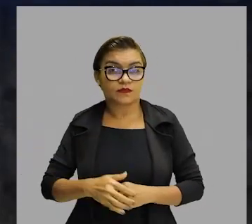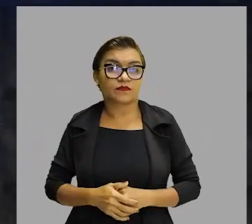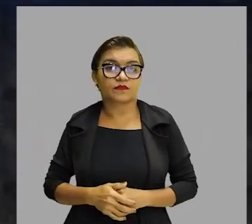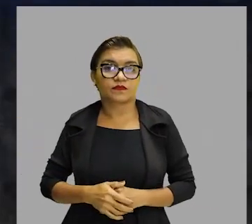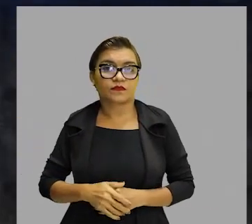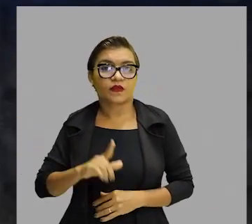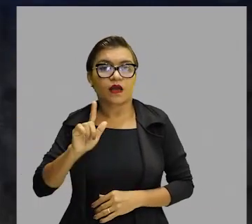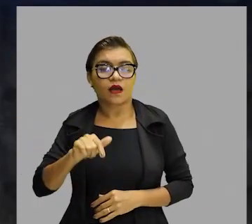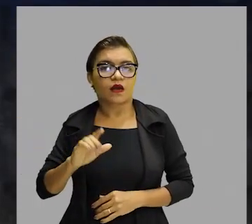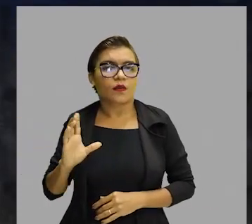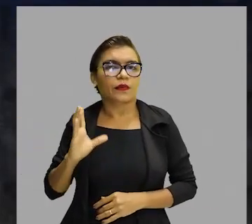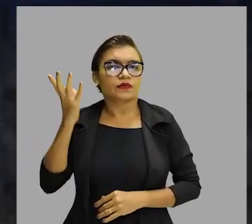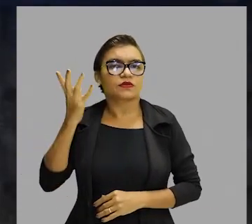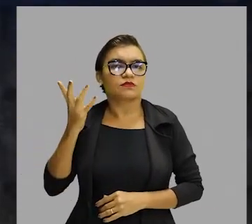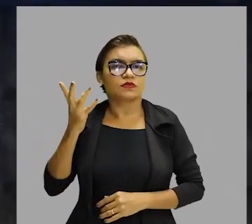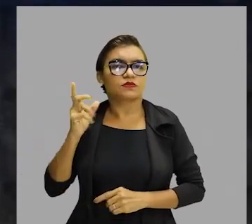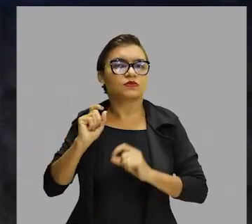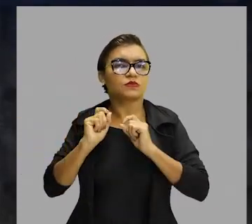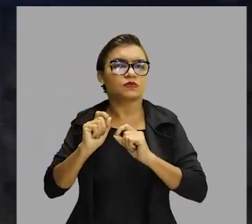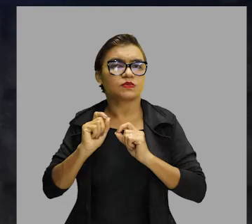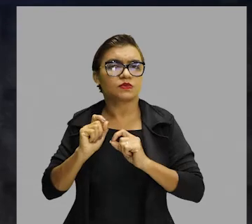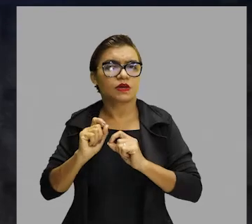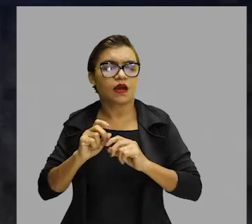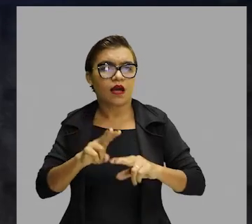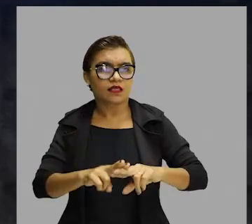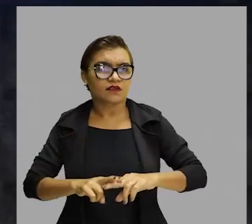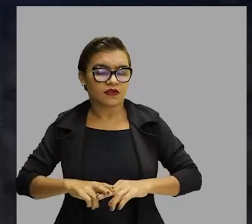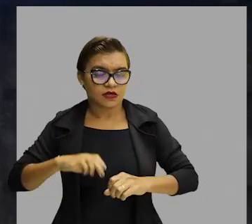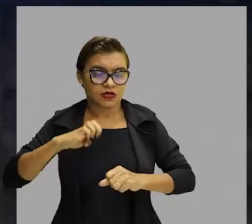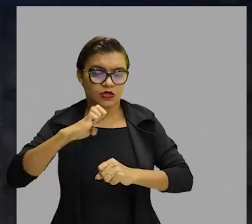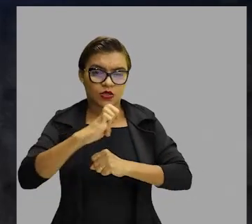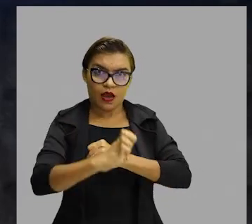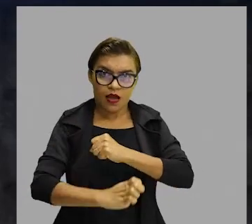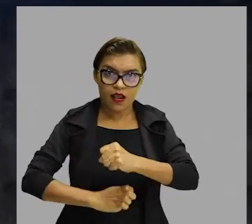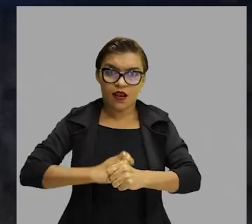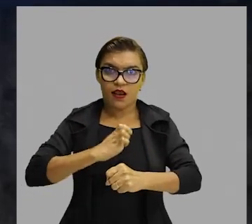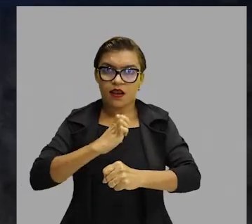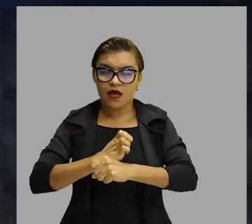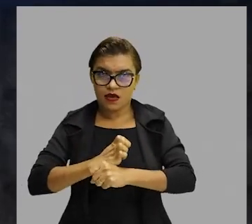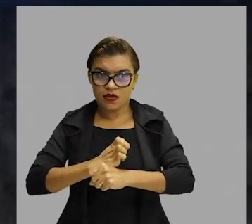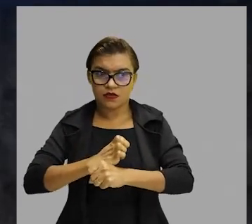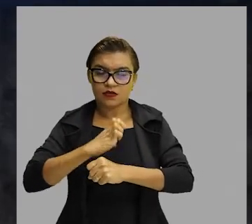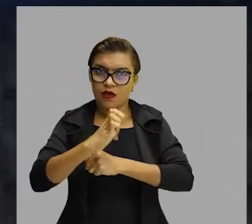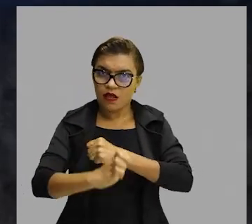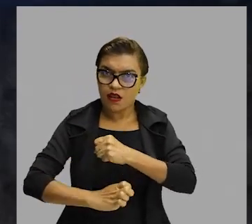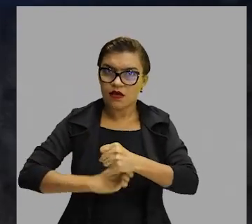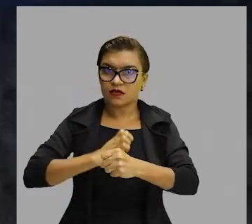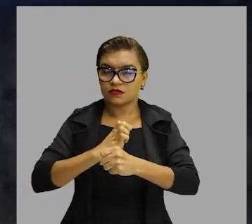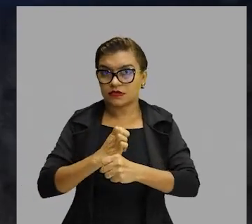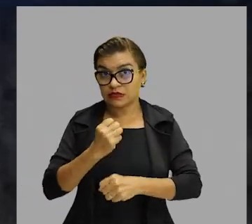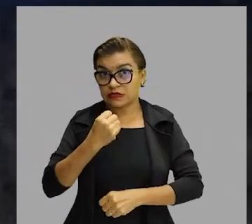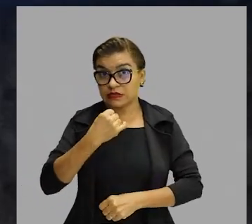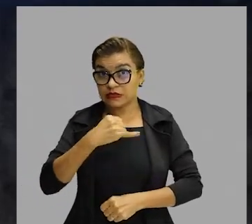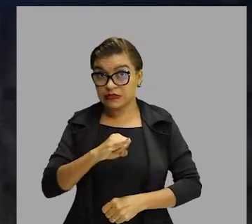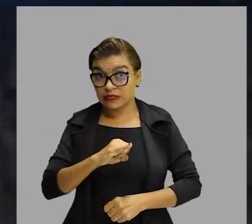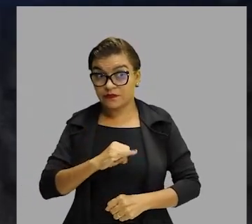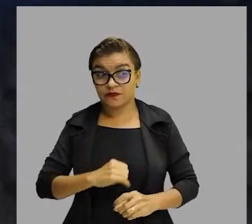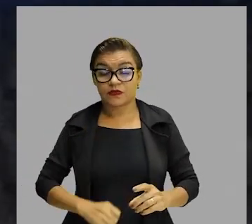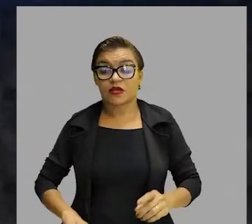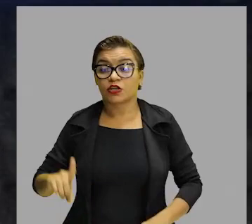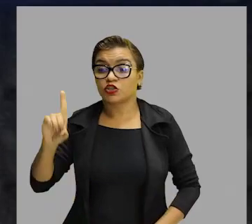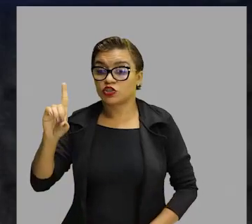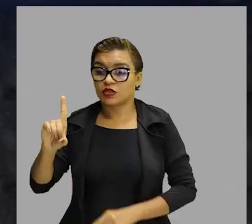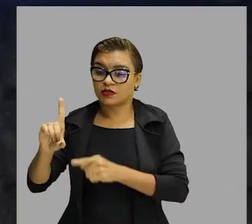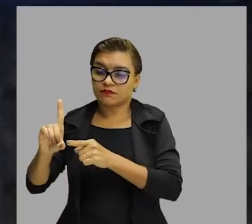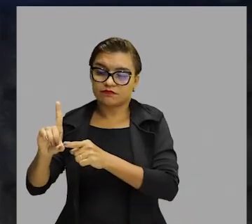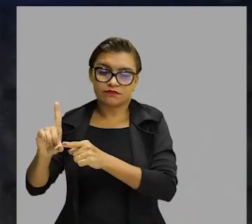é um fenômeno causado pelo fluxo de elétrons, certo? Se o elétron trafega da direita para a esquerda,